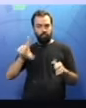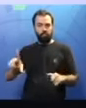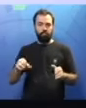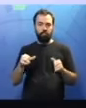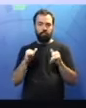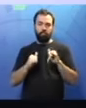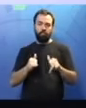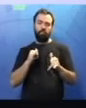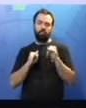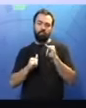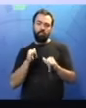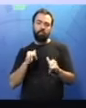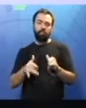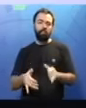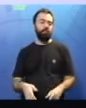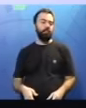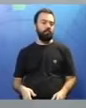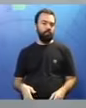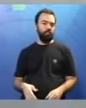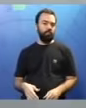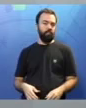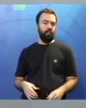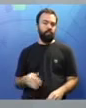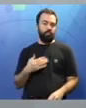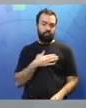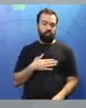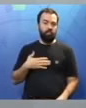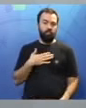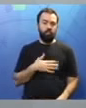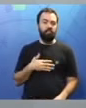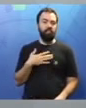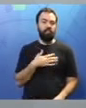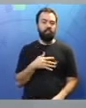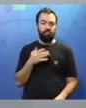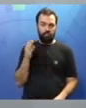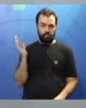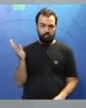E aí, pessoal, gostaram da nossa aula de hoje? Eu espero que